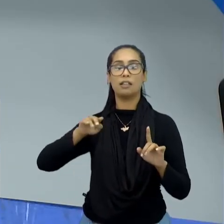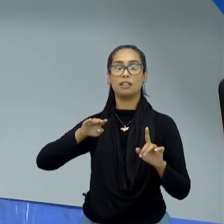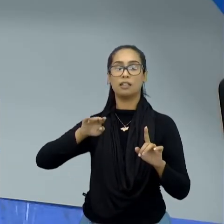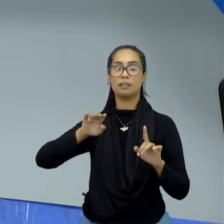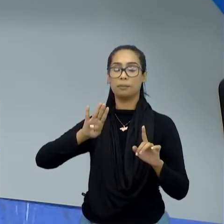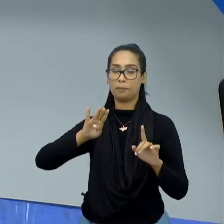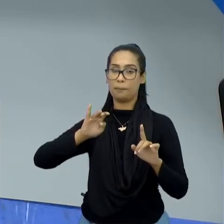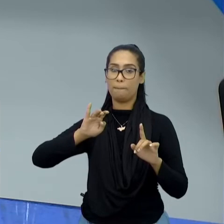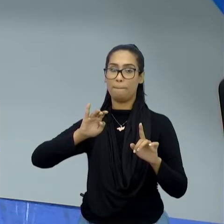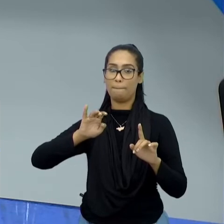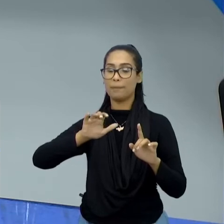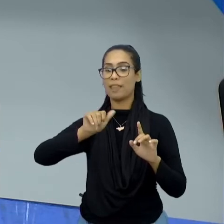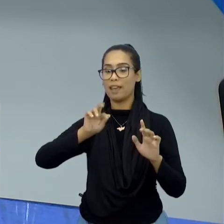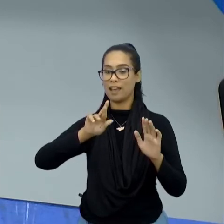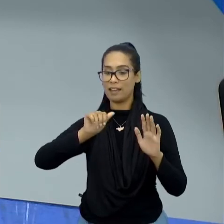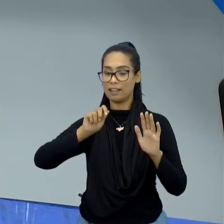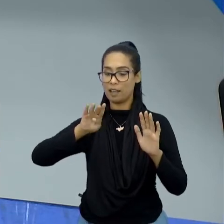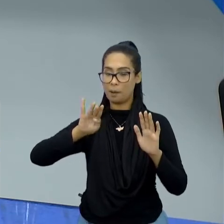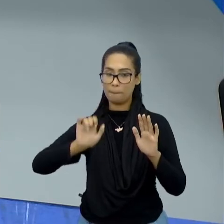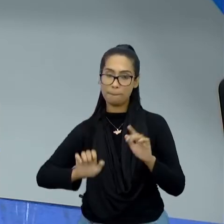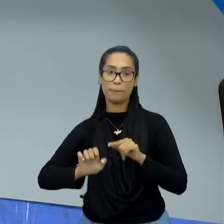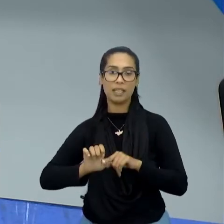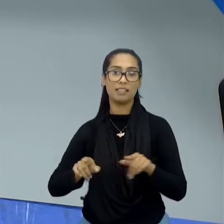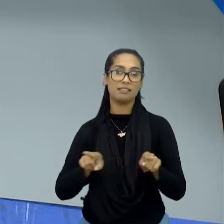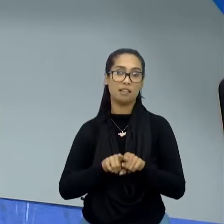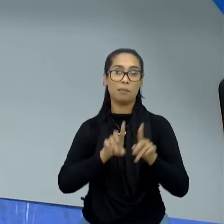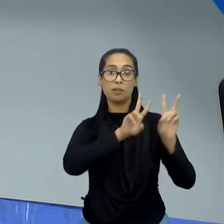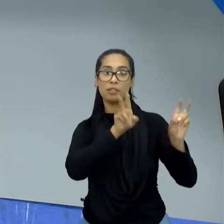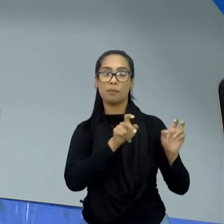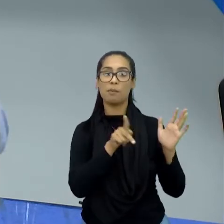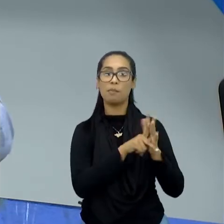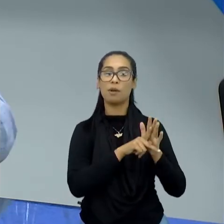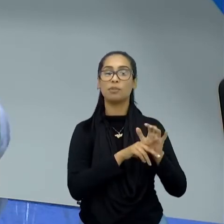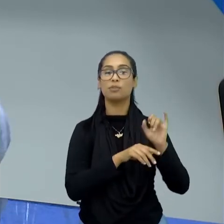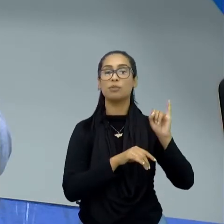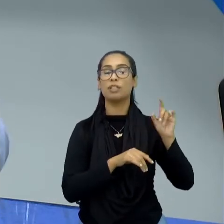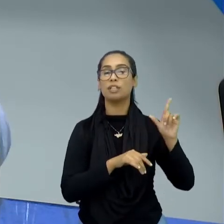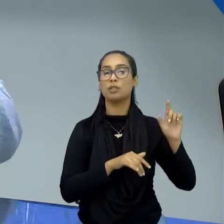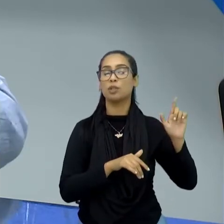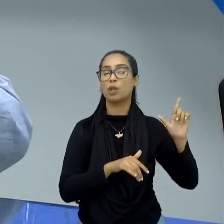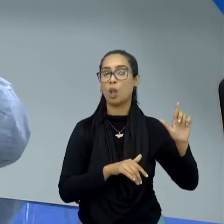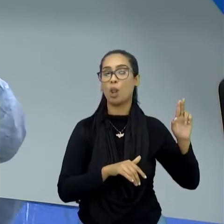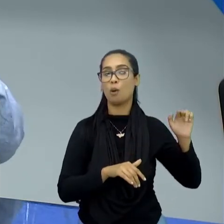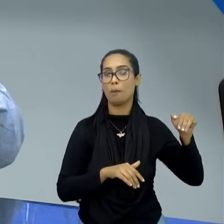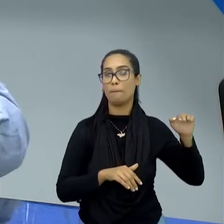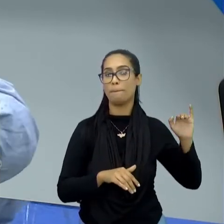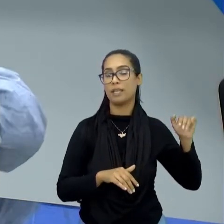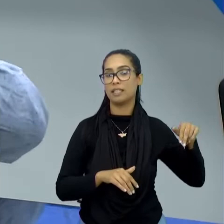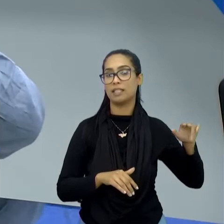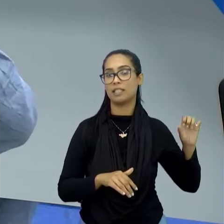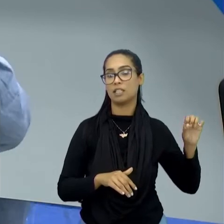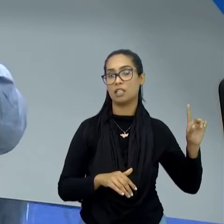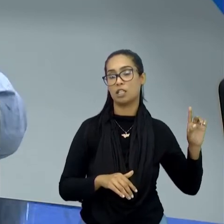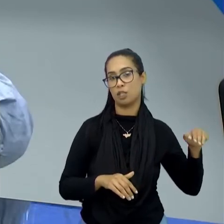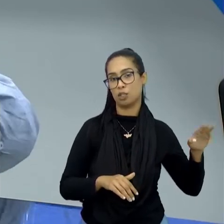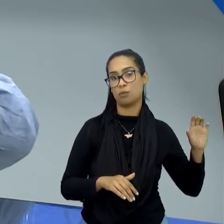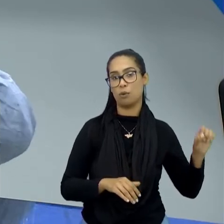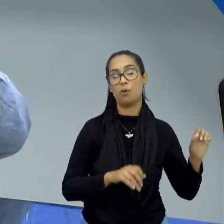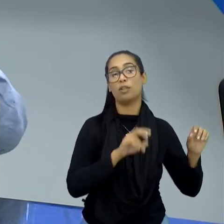termo revolução associado ao iluminismo, como essas rupturas que trazem aí questões